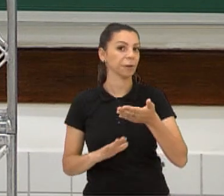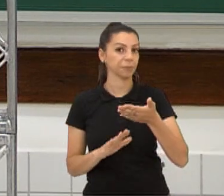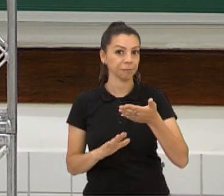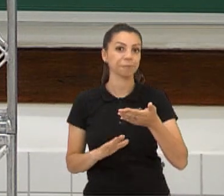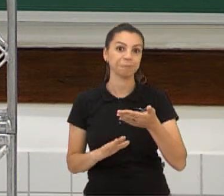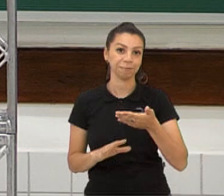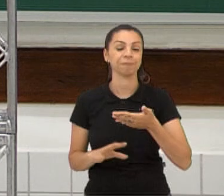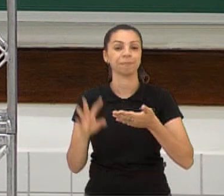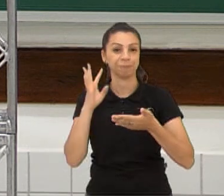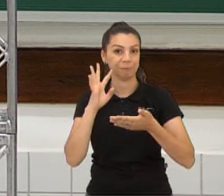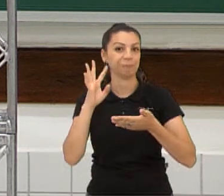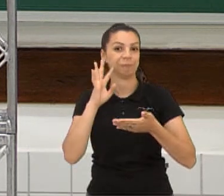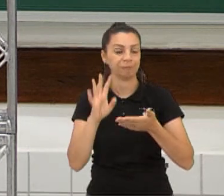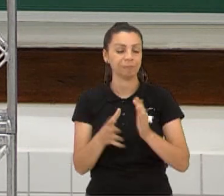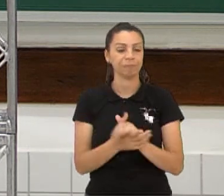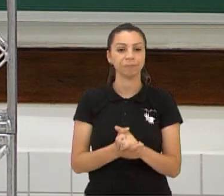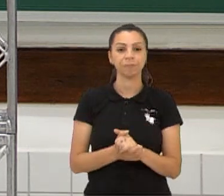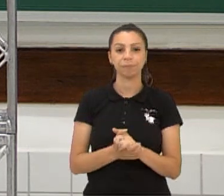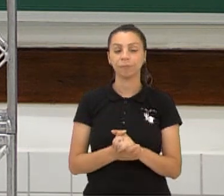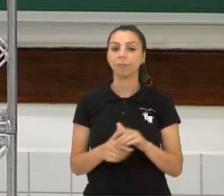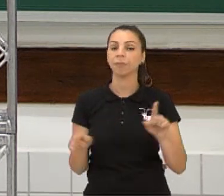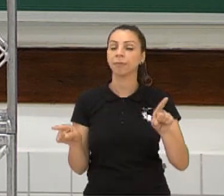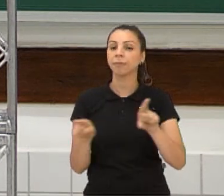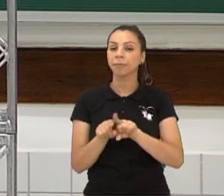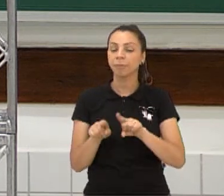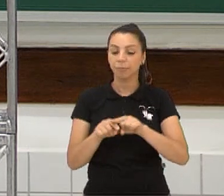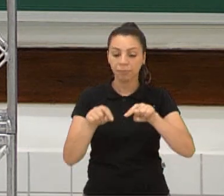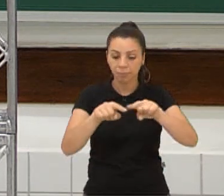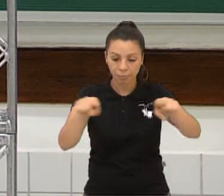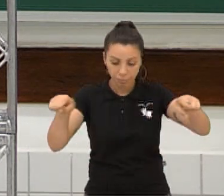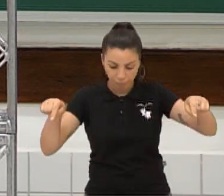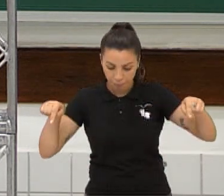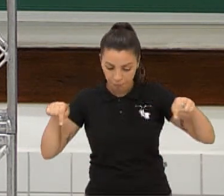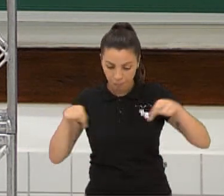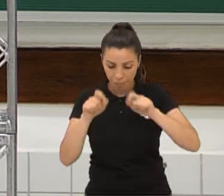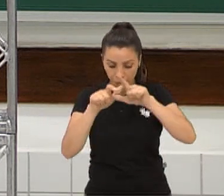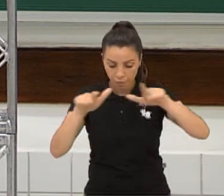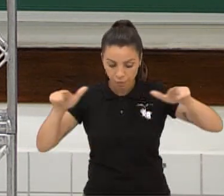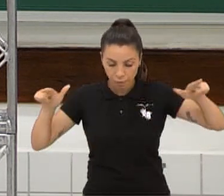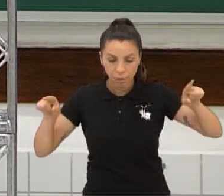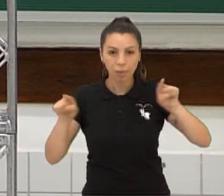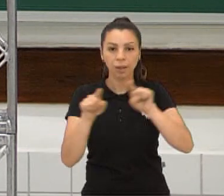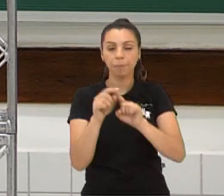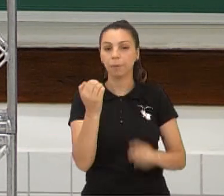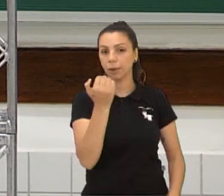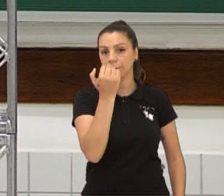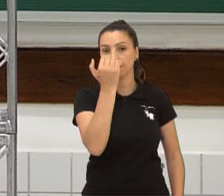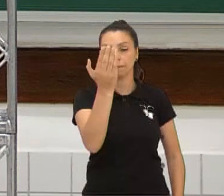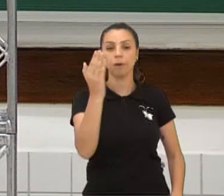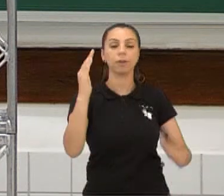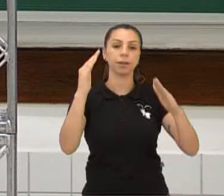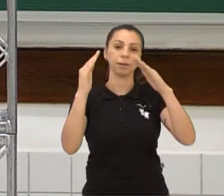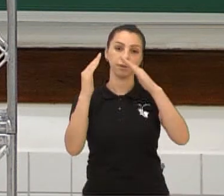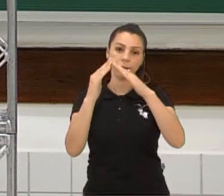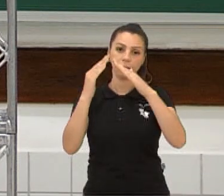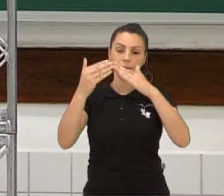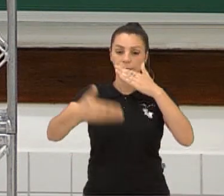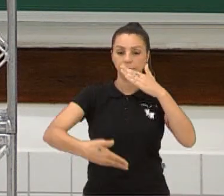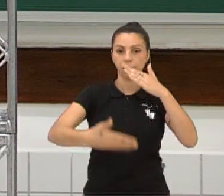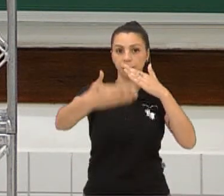Muito bem. Explorado planta baixa, explorado fachada, pensando que eu posso